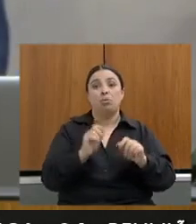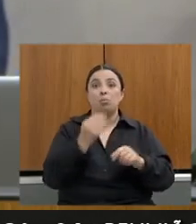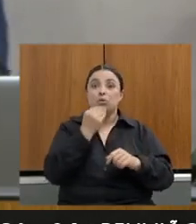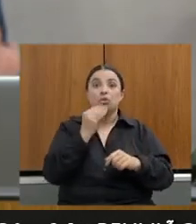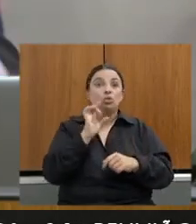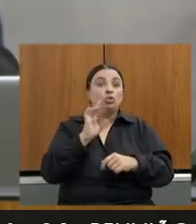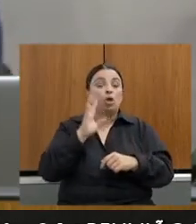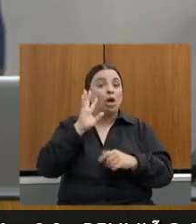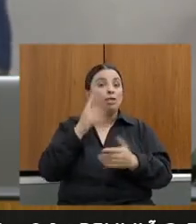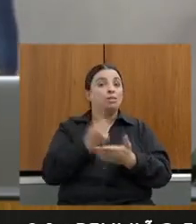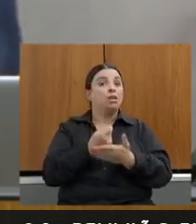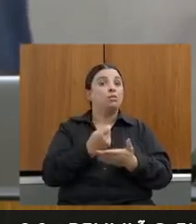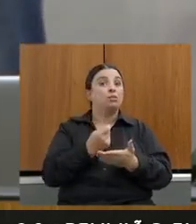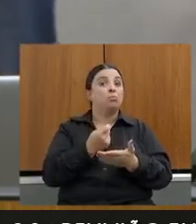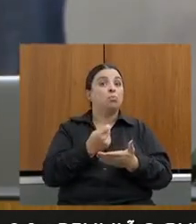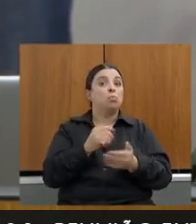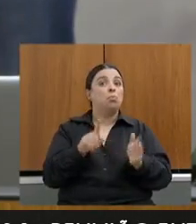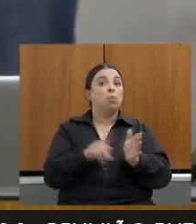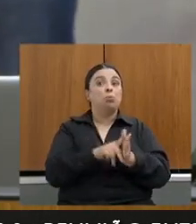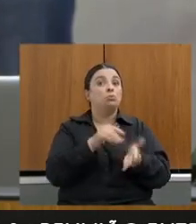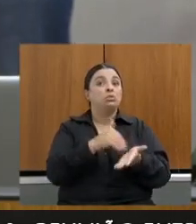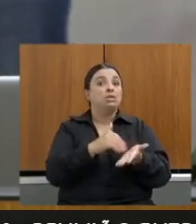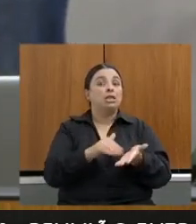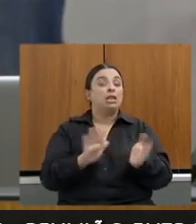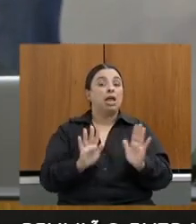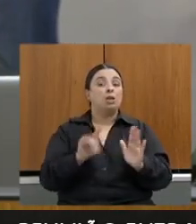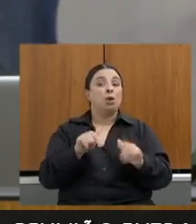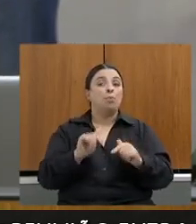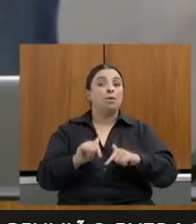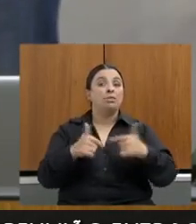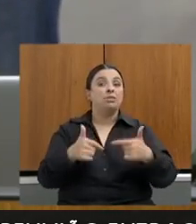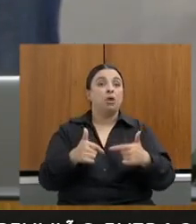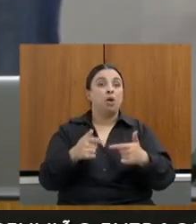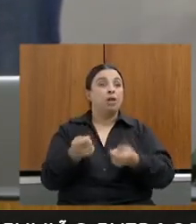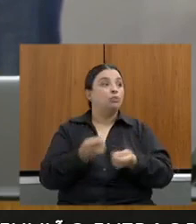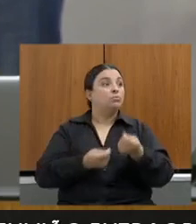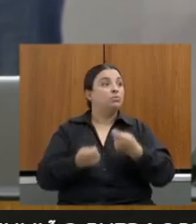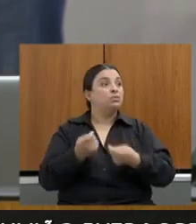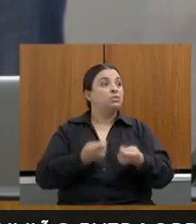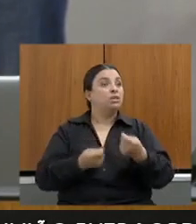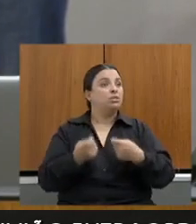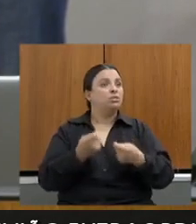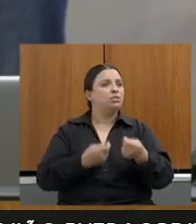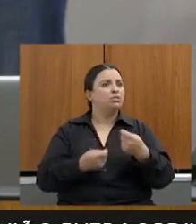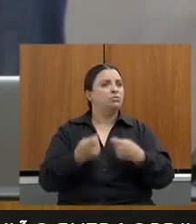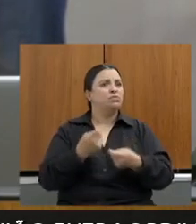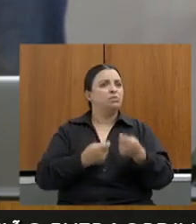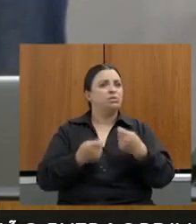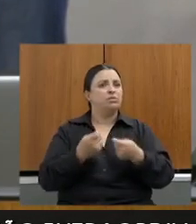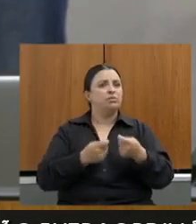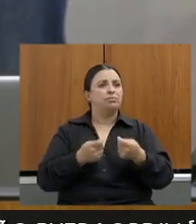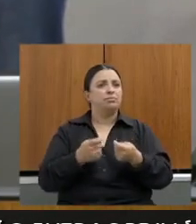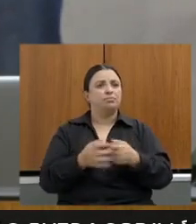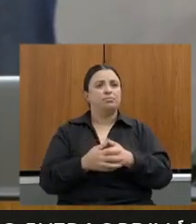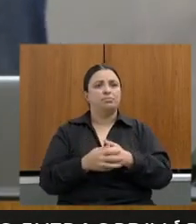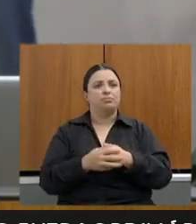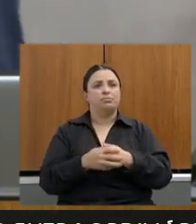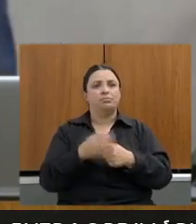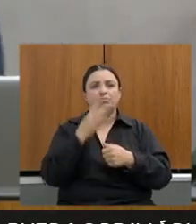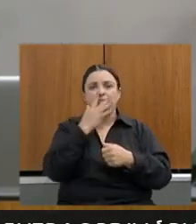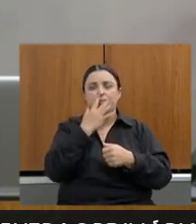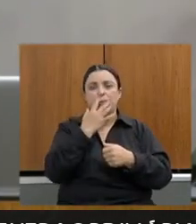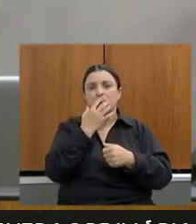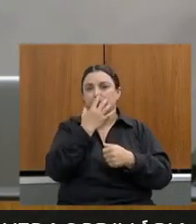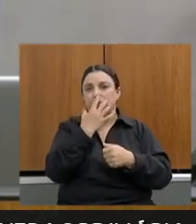é um ato meramente administrativo eu até pouco tempo atrás durante a tramitação comentei que Doutor Joaquim se faz